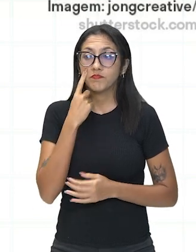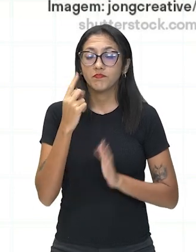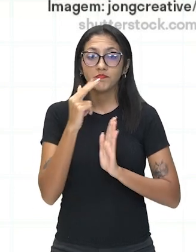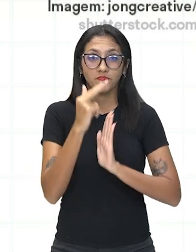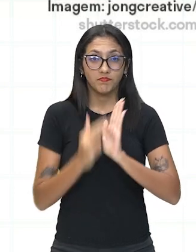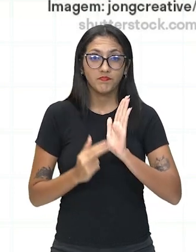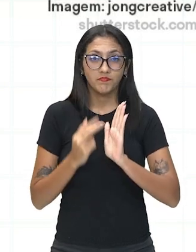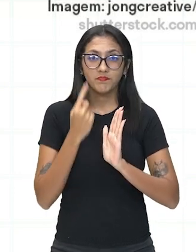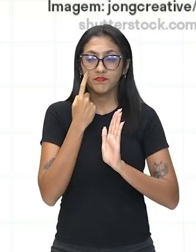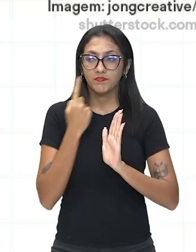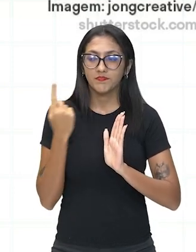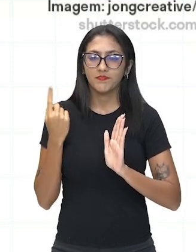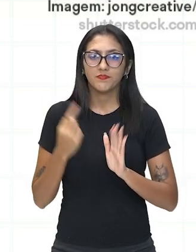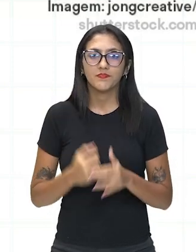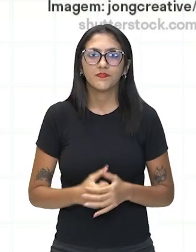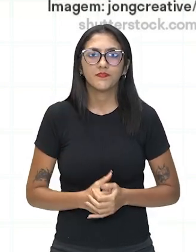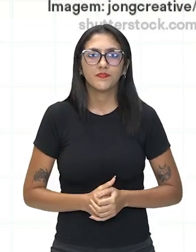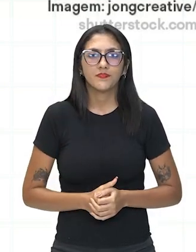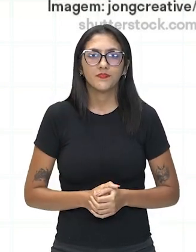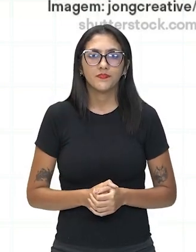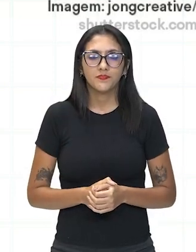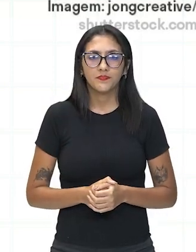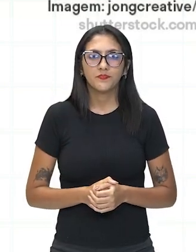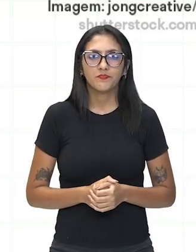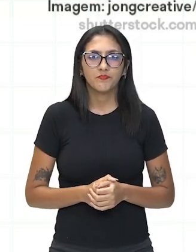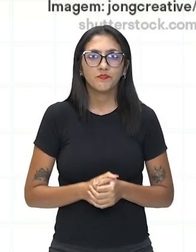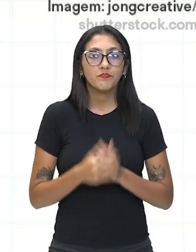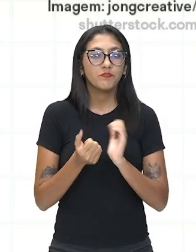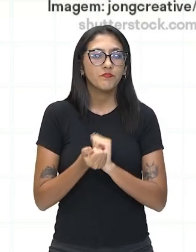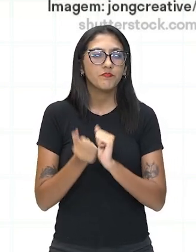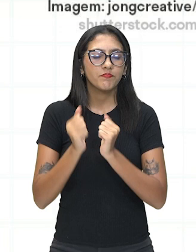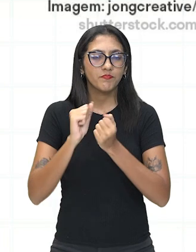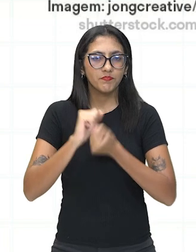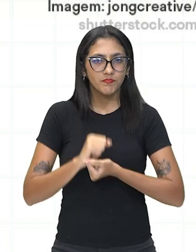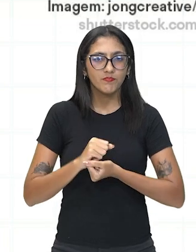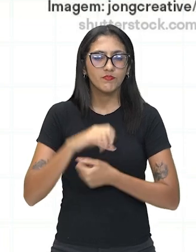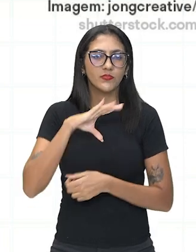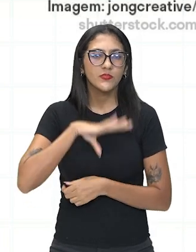If I had, se eu tivesse all that